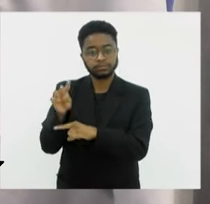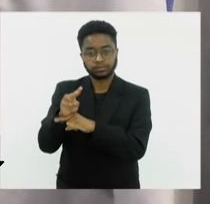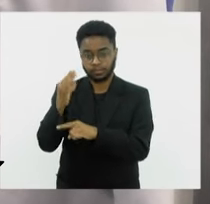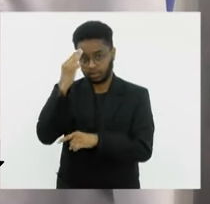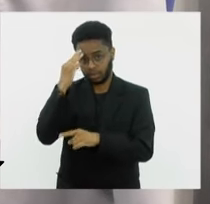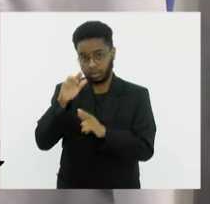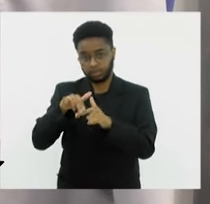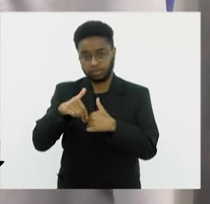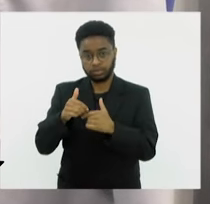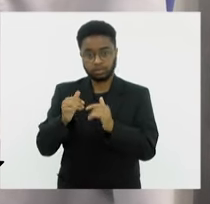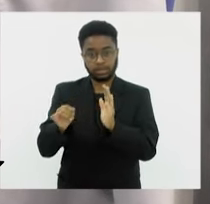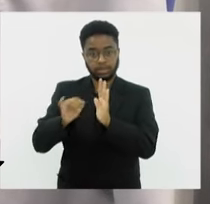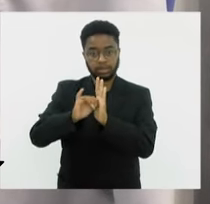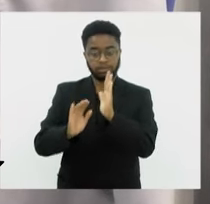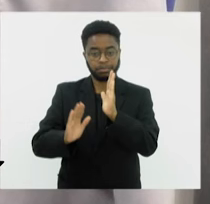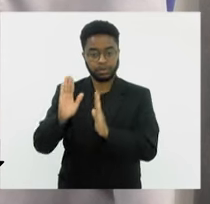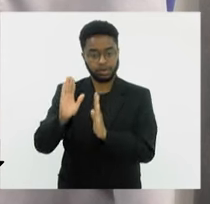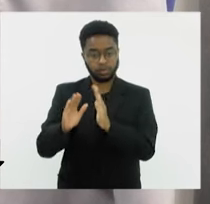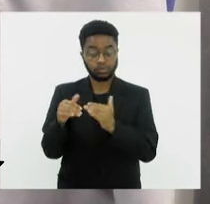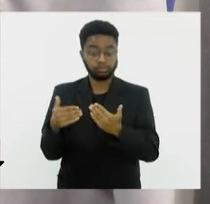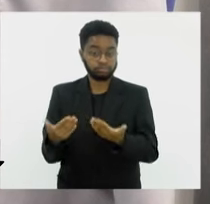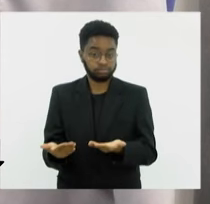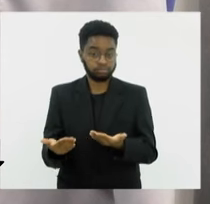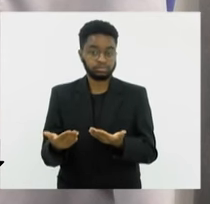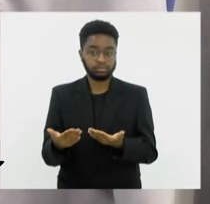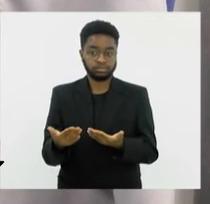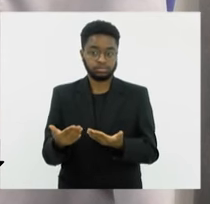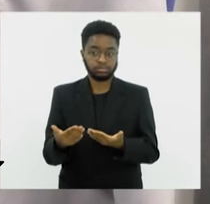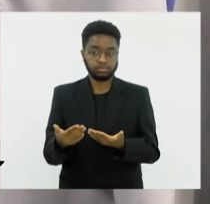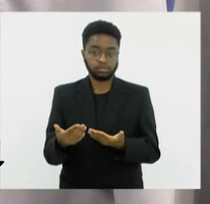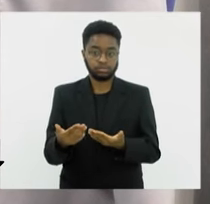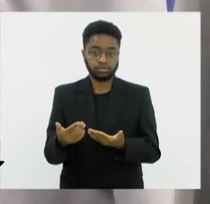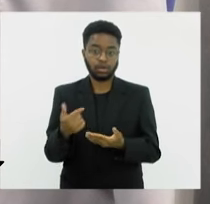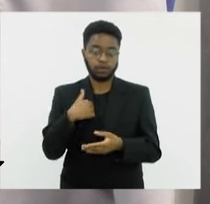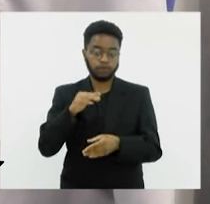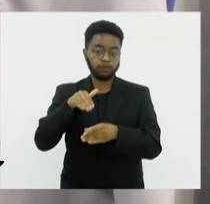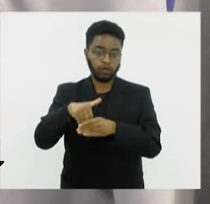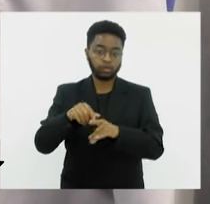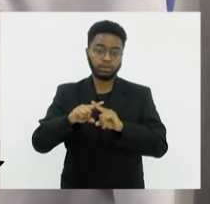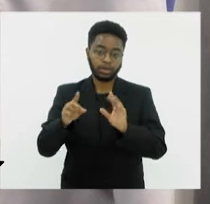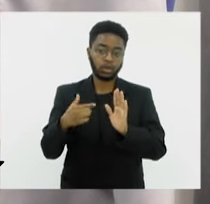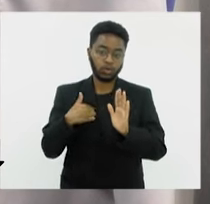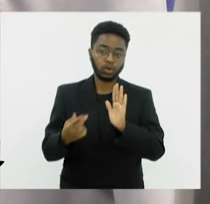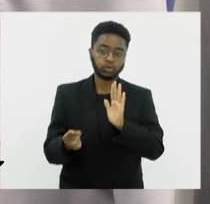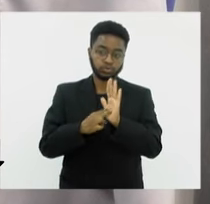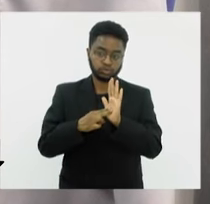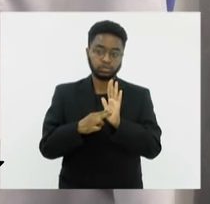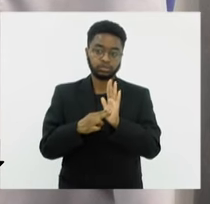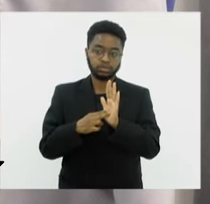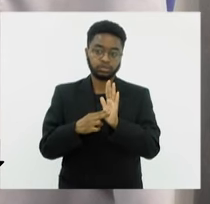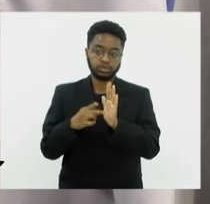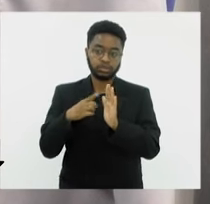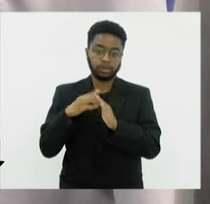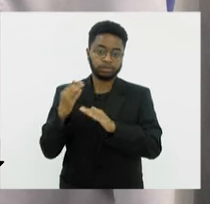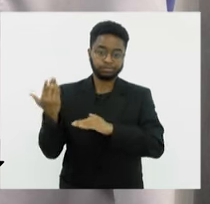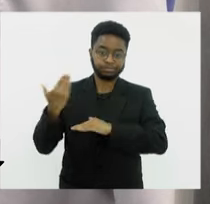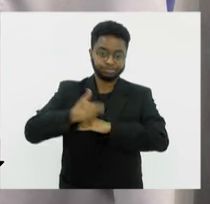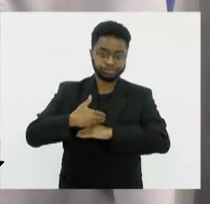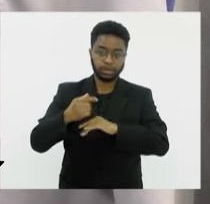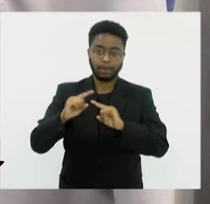do período. Então, nesse sentido, que é a sustentação do voto, mas já admitindo aqui uma derrota acachapante, mas não